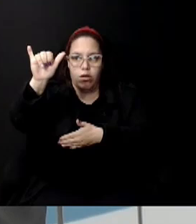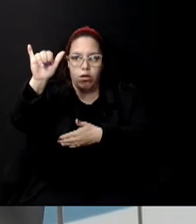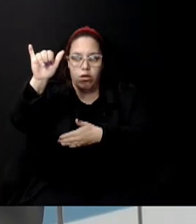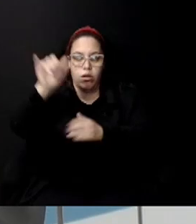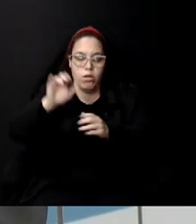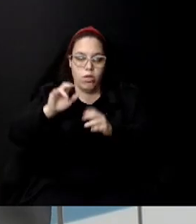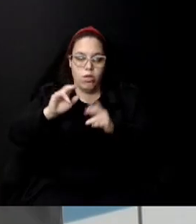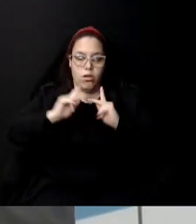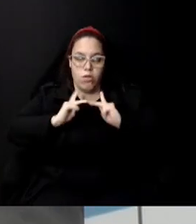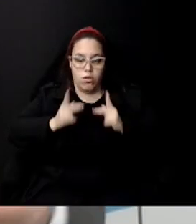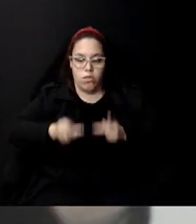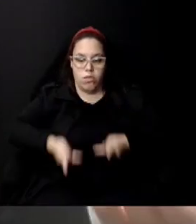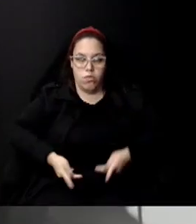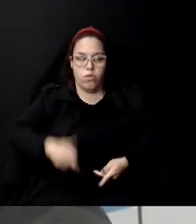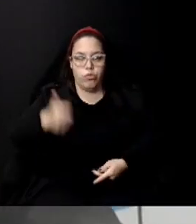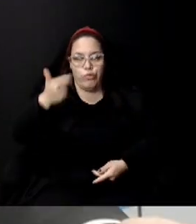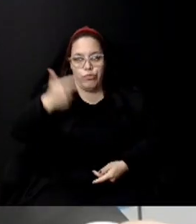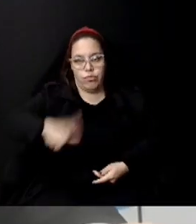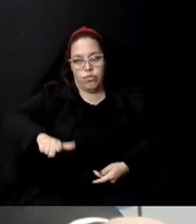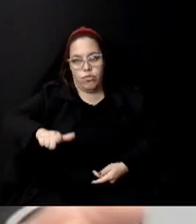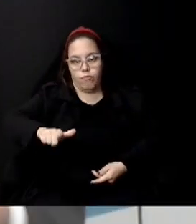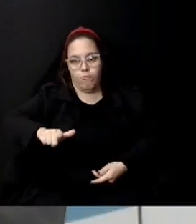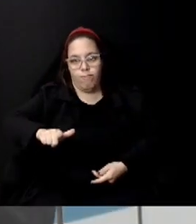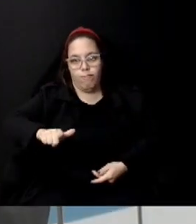passasse novamente pelo flagelo da guerra.